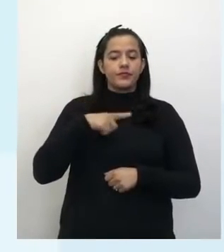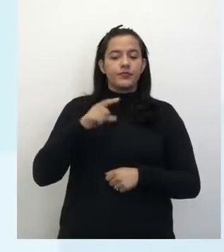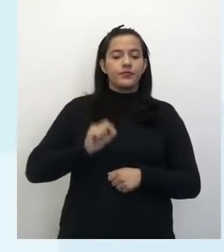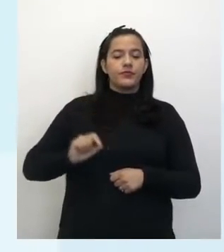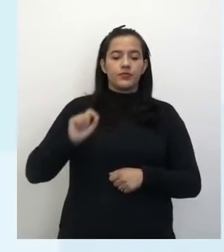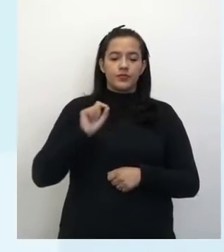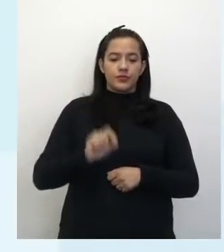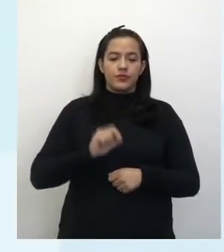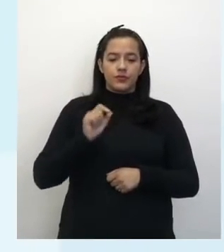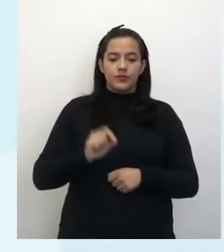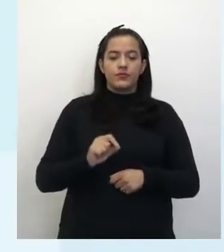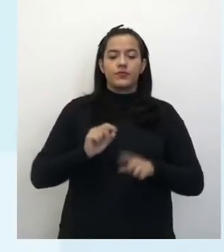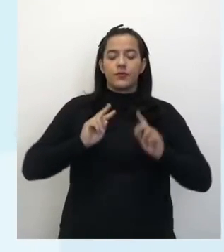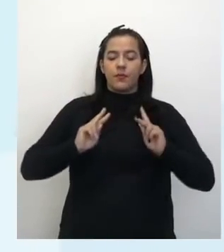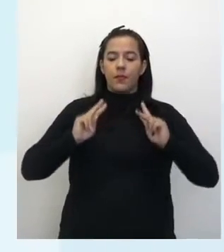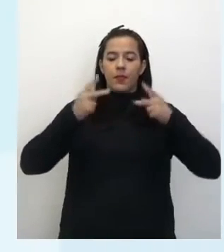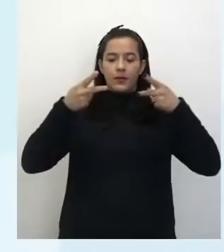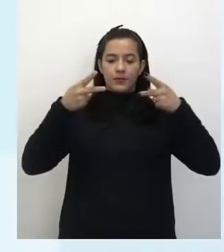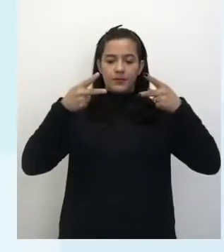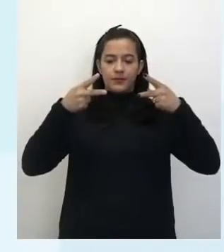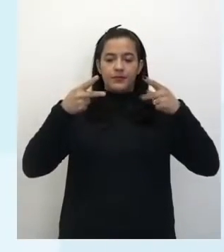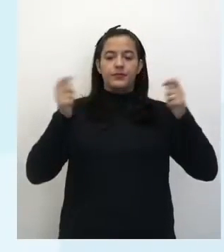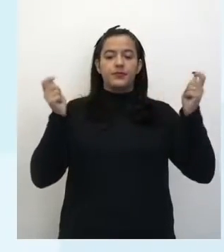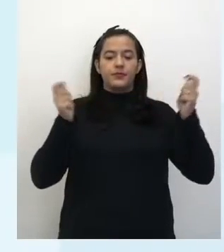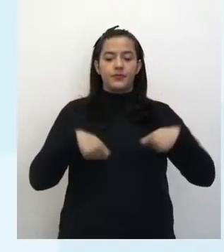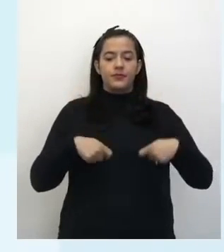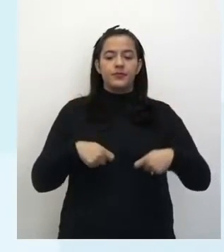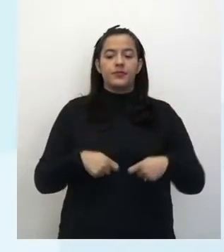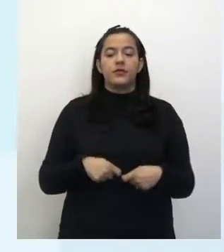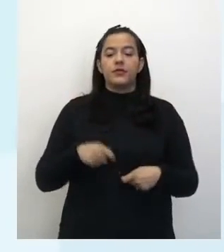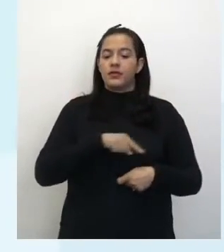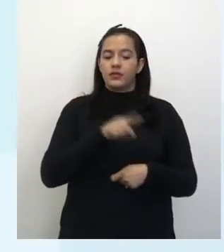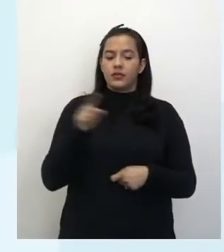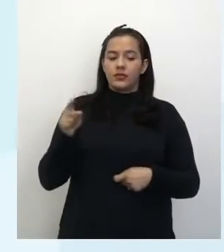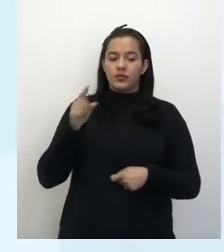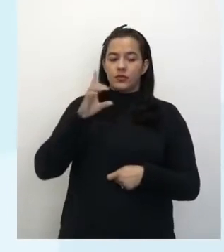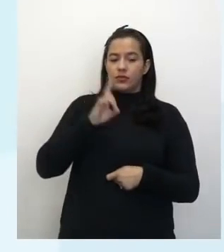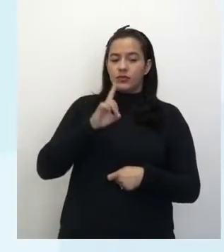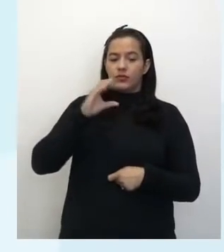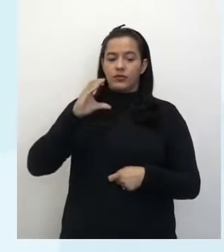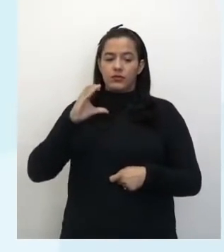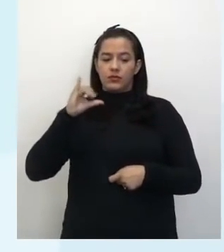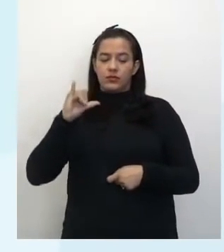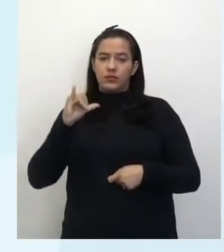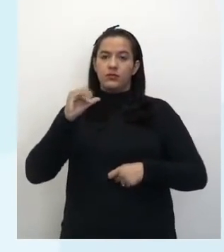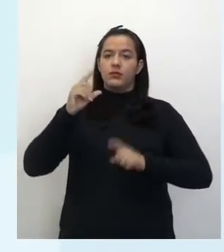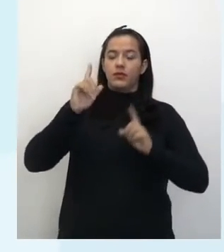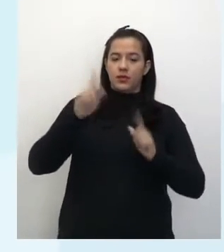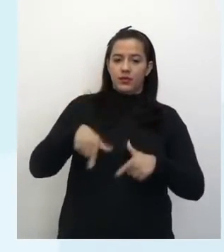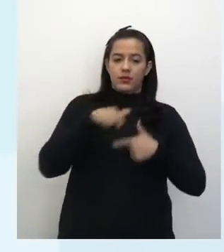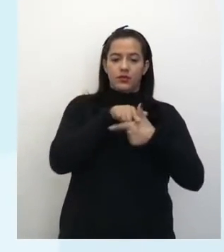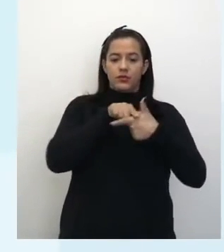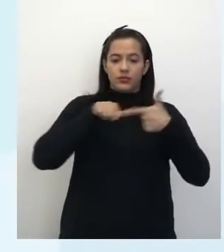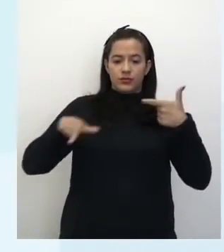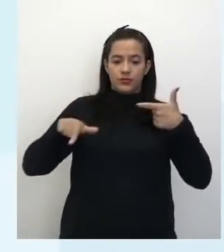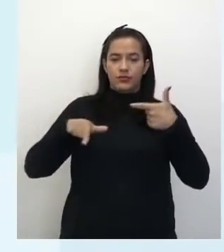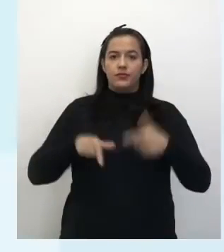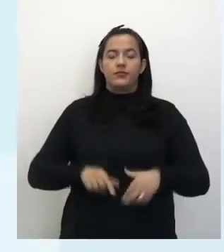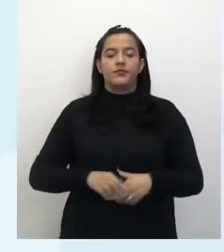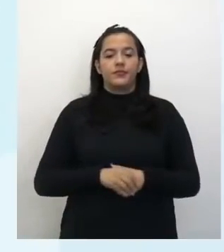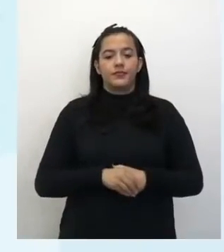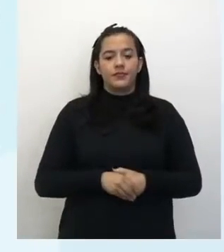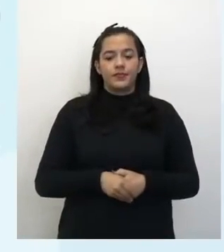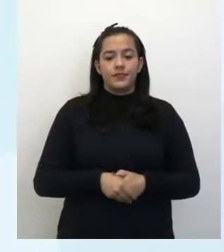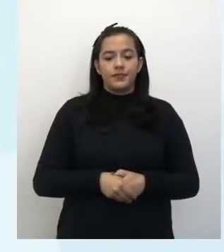o decâmetro é multiplicado. E o decímetro, ele é dividido. Ó. Vou subir aqui uma Em legendinha. relação ao metro quadrado, Em né? relação ao